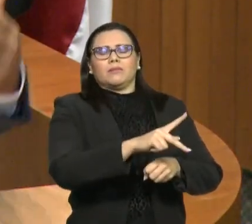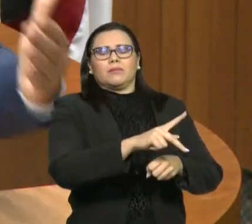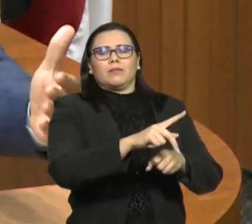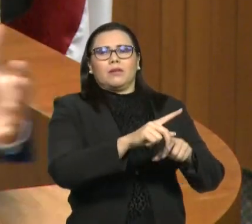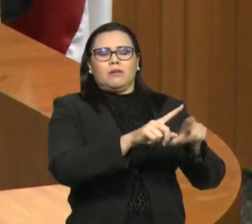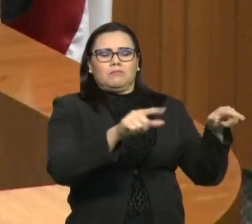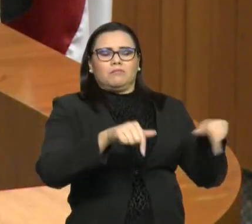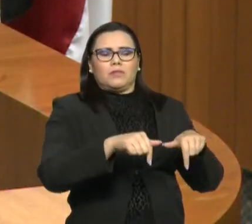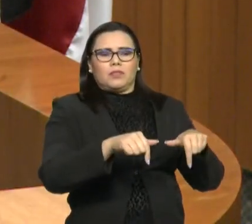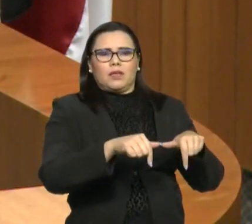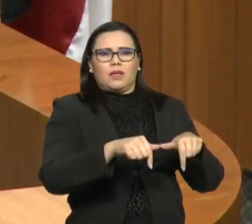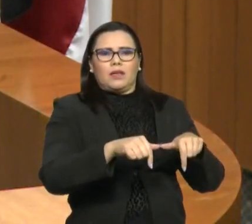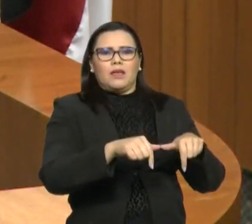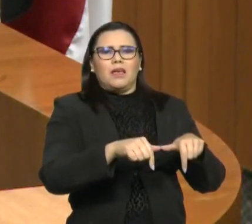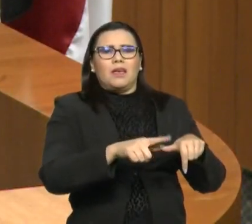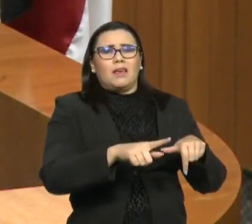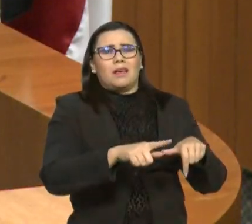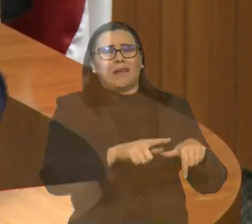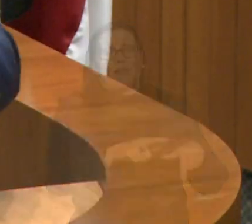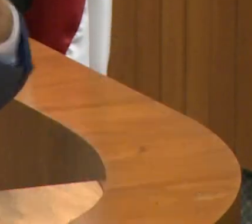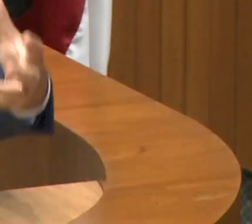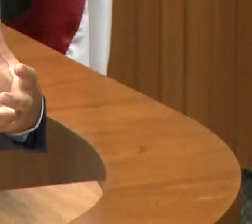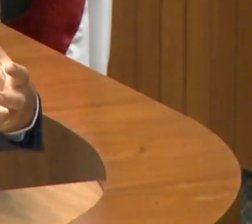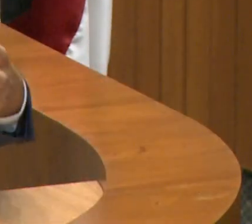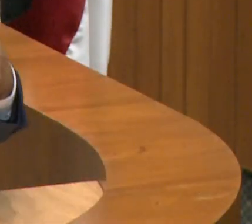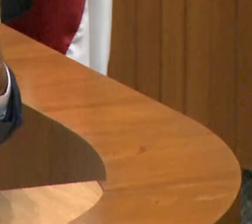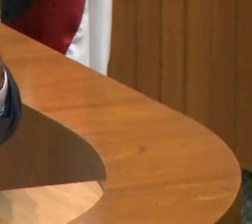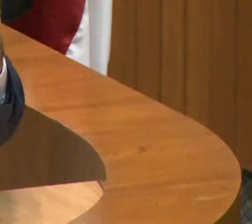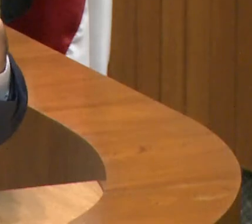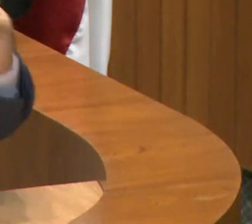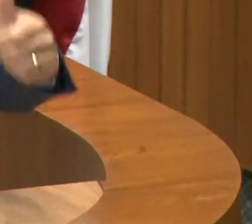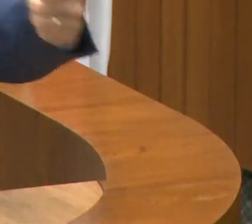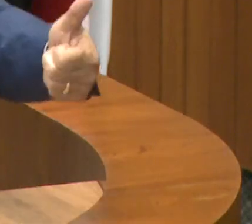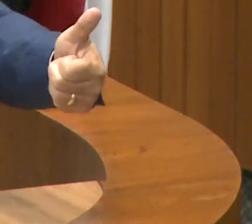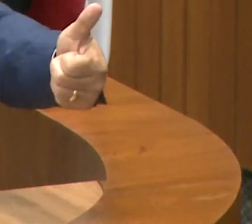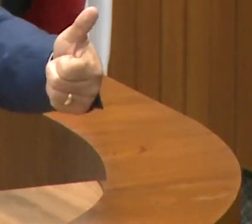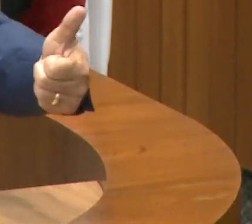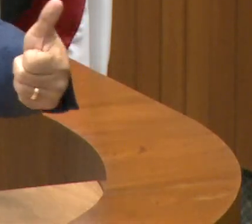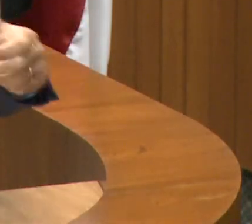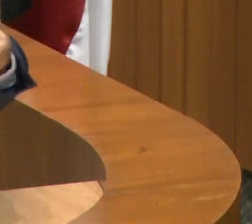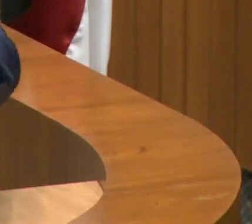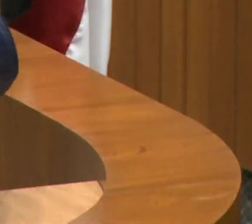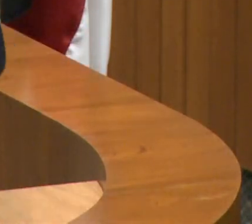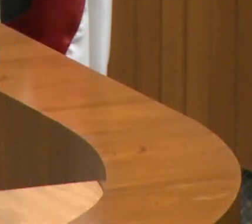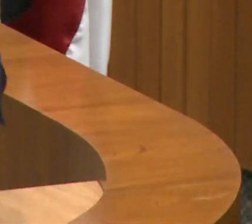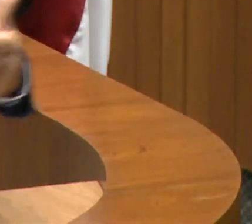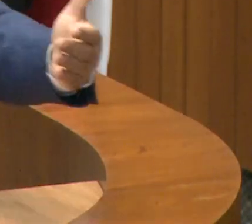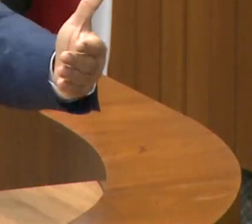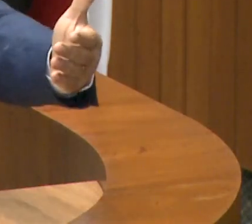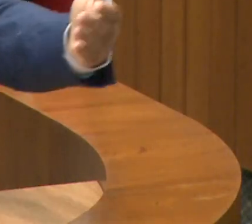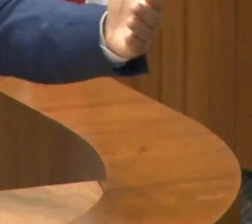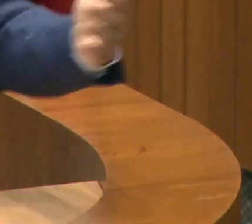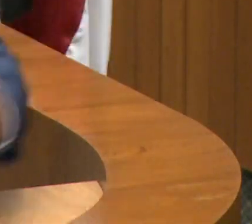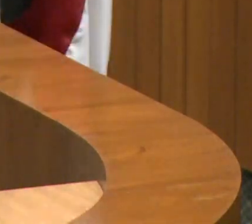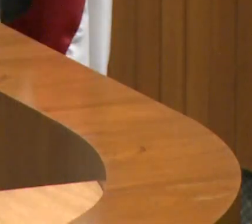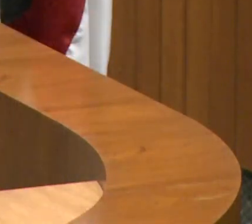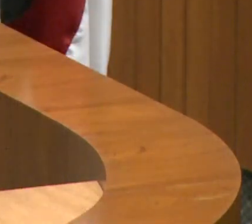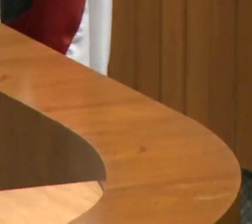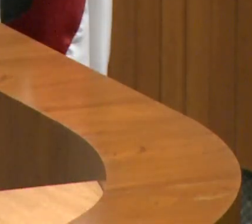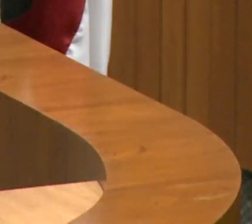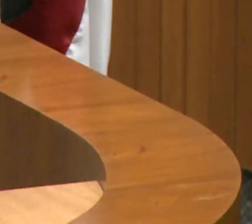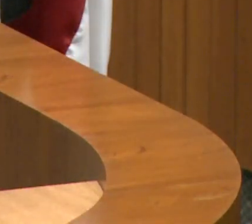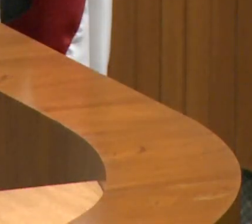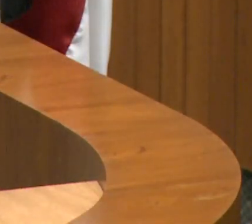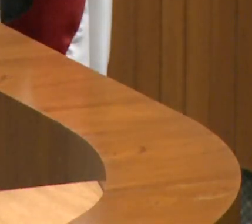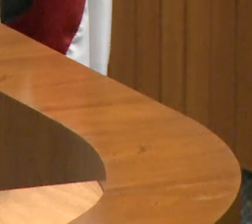baixíssimo, quando, na verdade, os frigoríficos é que estão lucrando com as atividades, sem falar nome, como Vossa